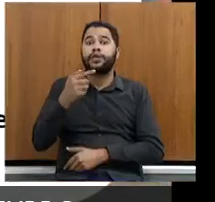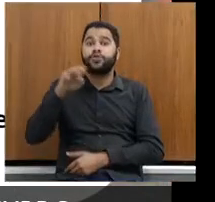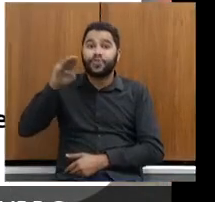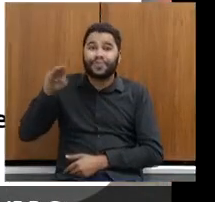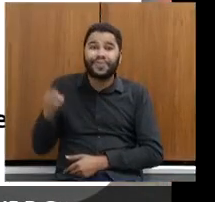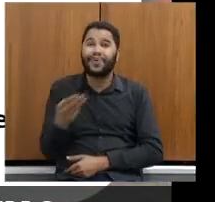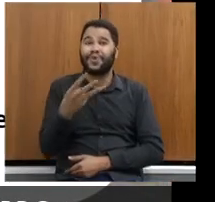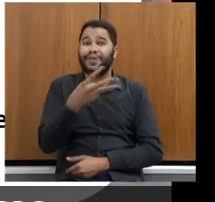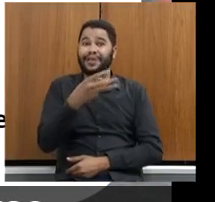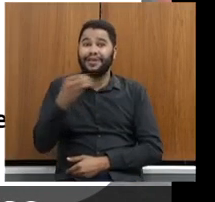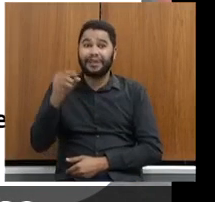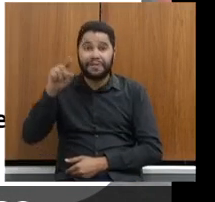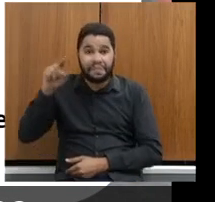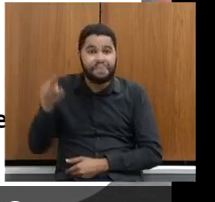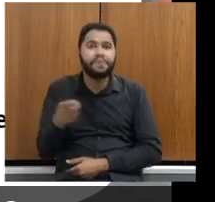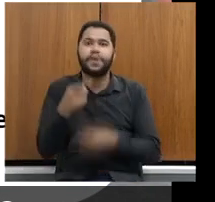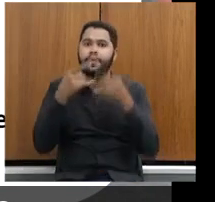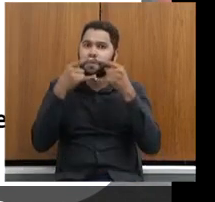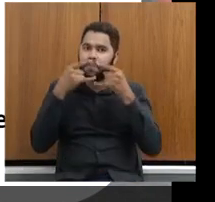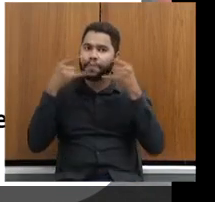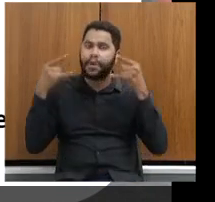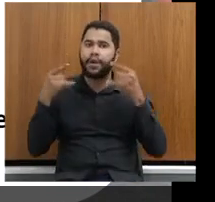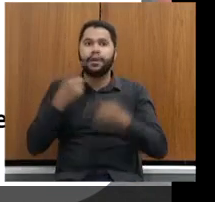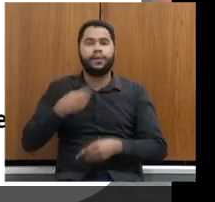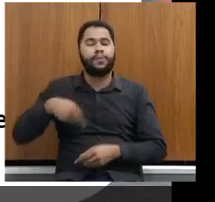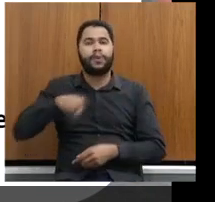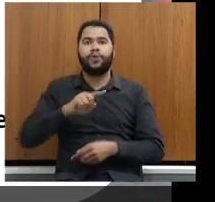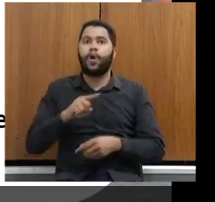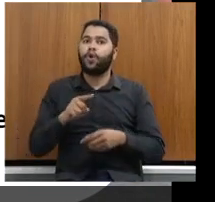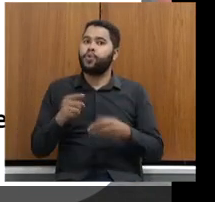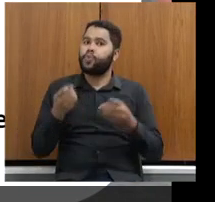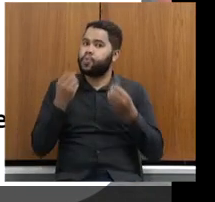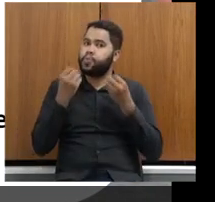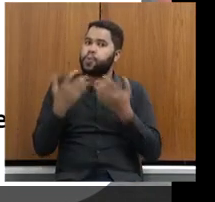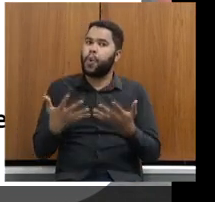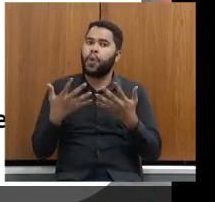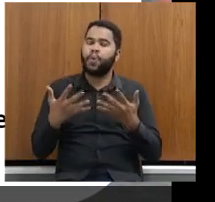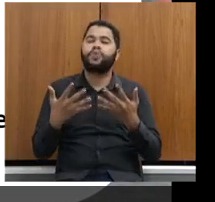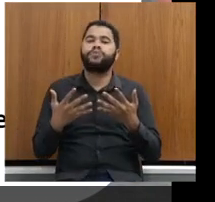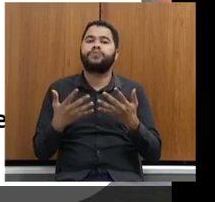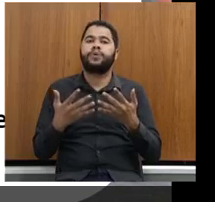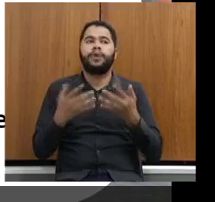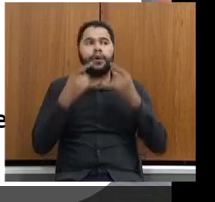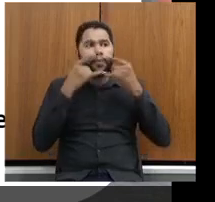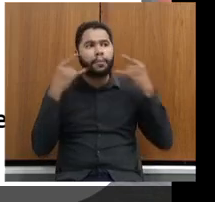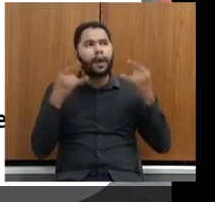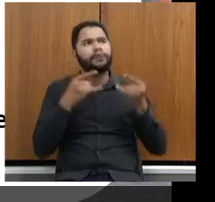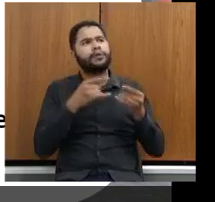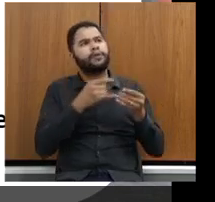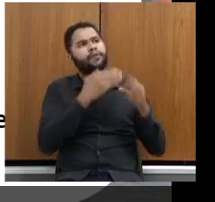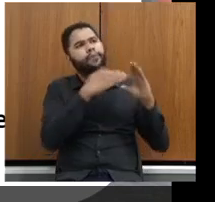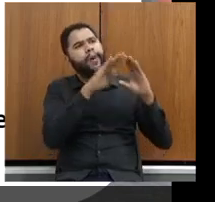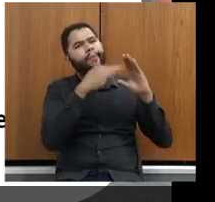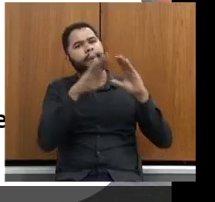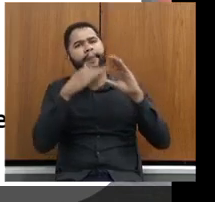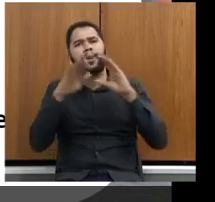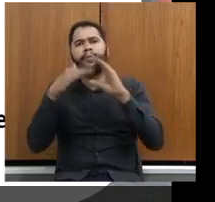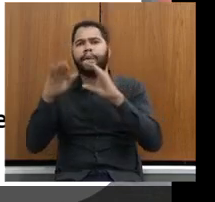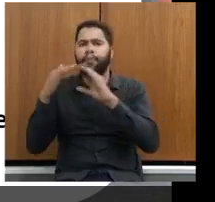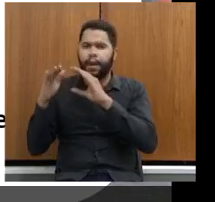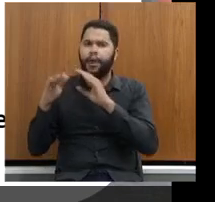e 300 mil máscaras e isso para a gente foi um resultado muito impressivo essas máscaras foram distribuídas aí para basicamente